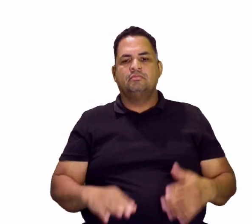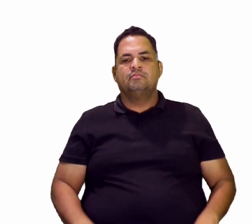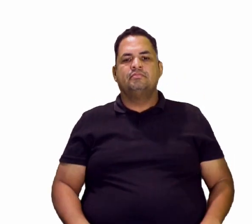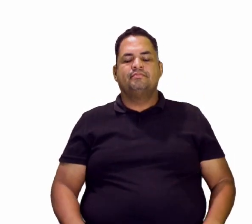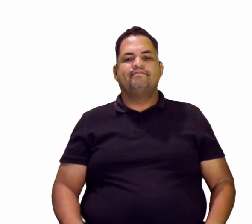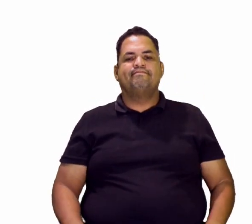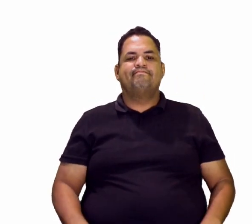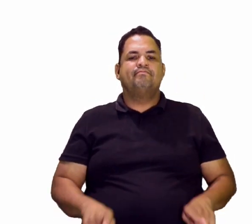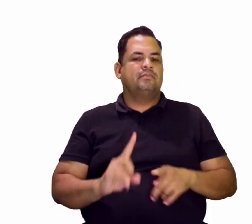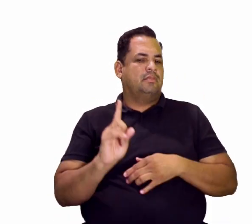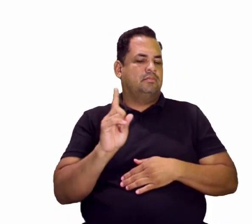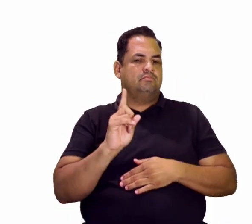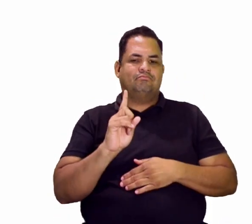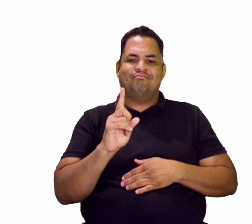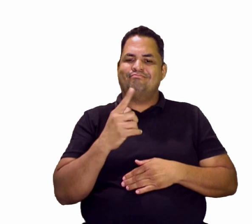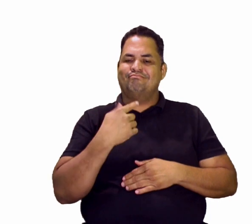síndrome.